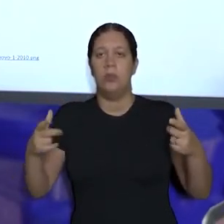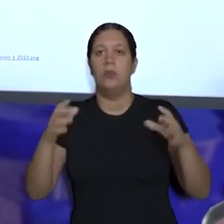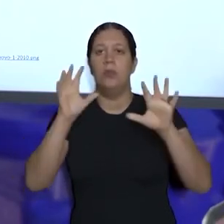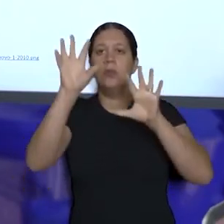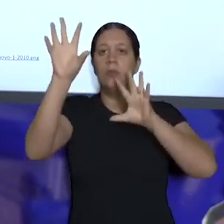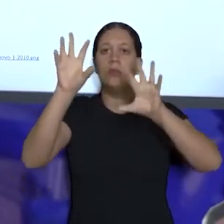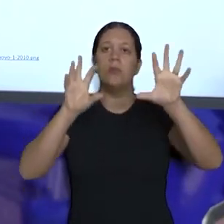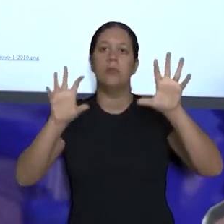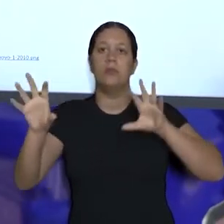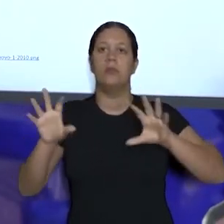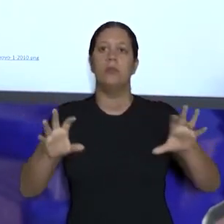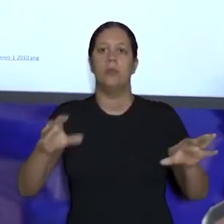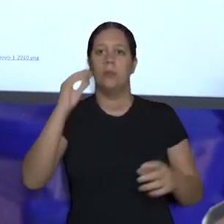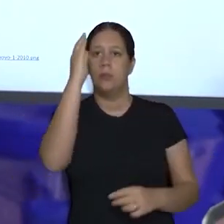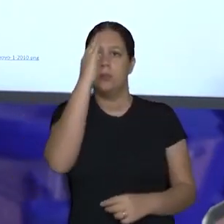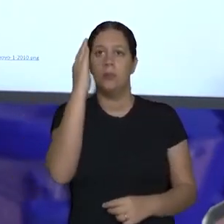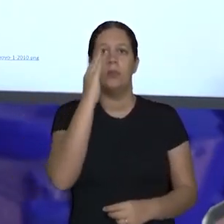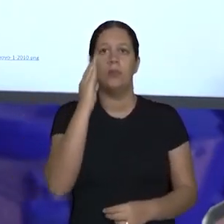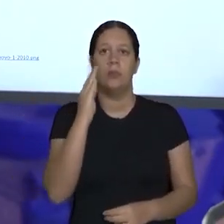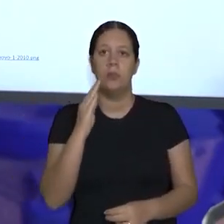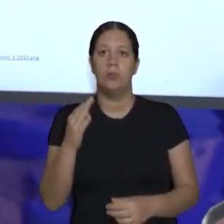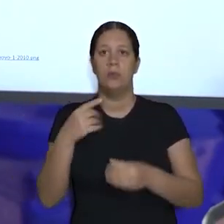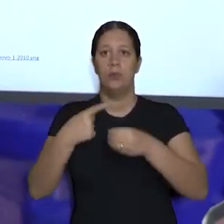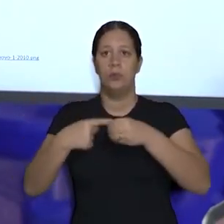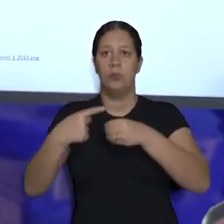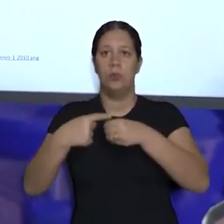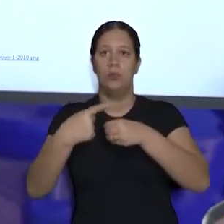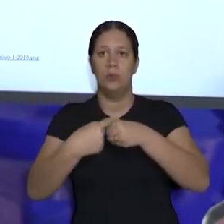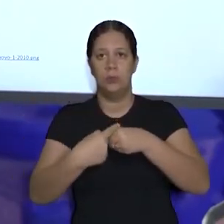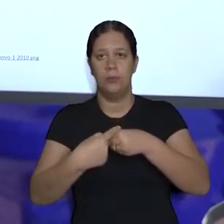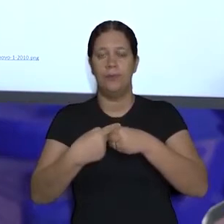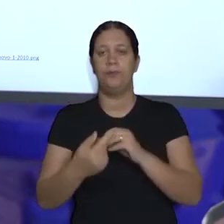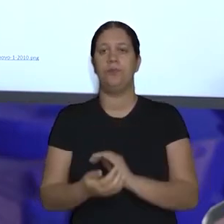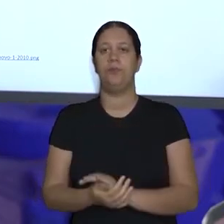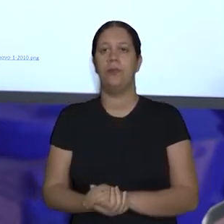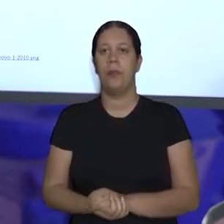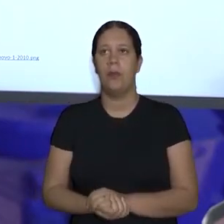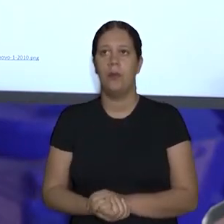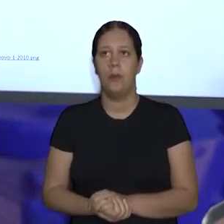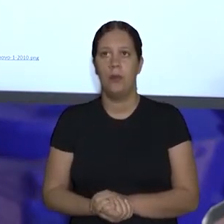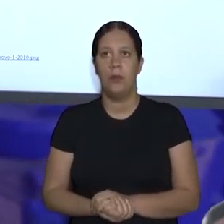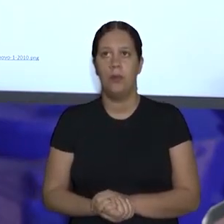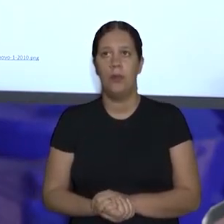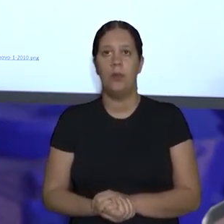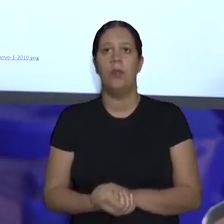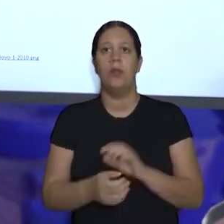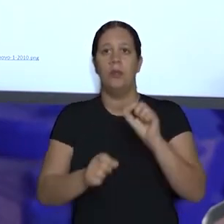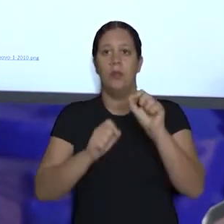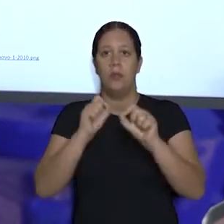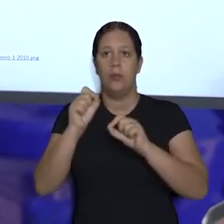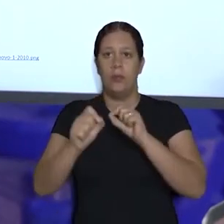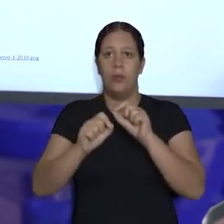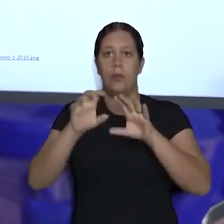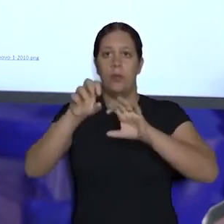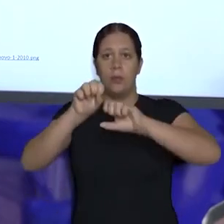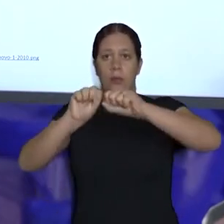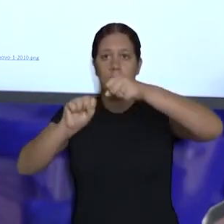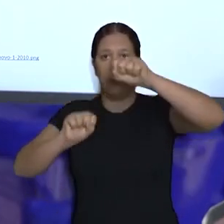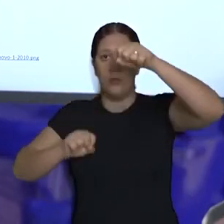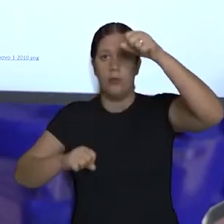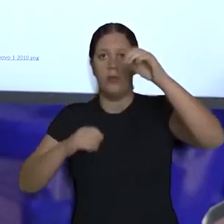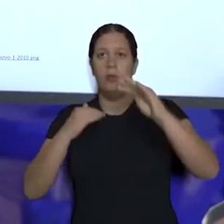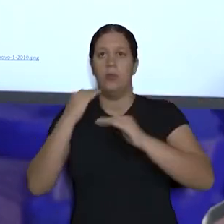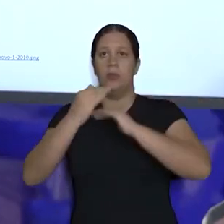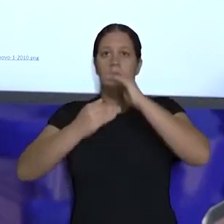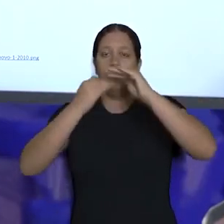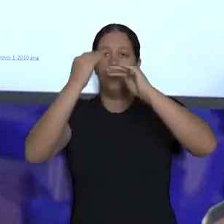distribuído pelo nosso Brasil, em seus municípios, neste mapa. Que é um mapa do Índice de